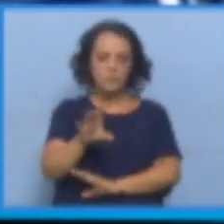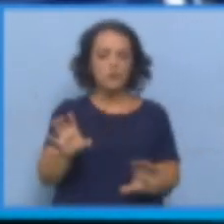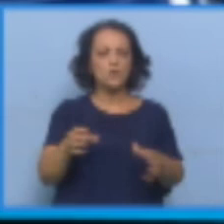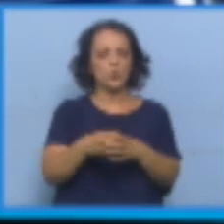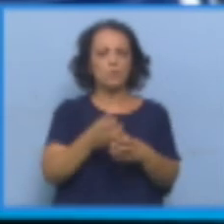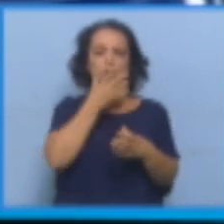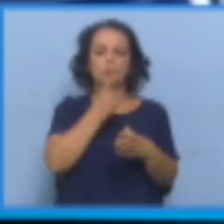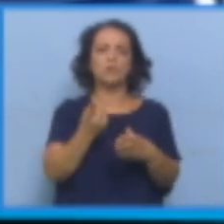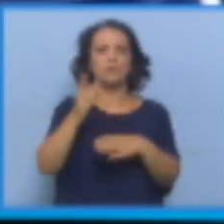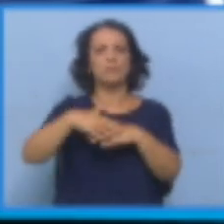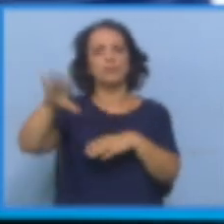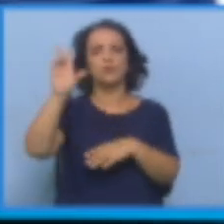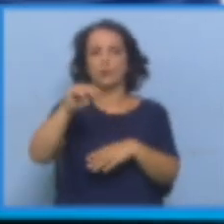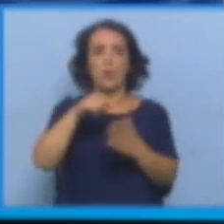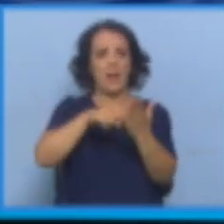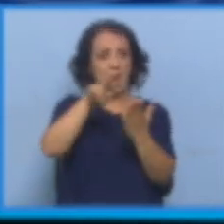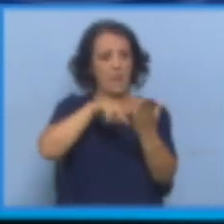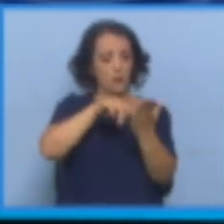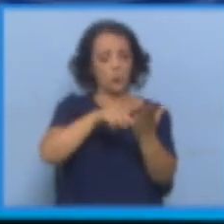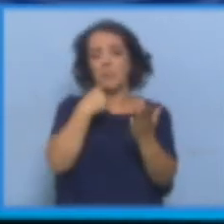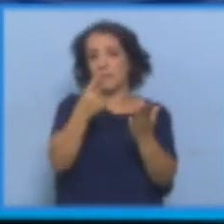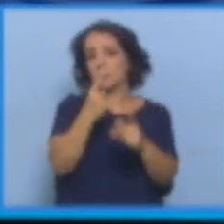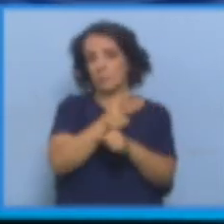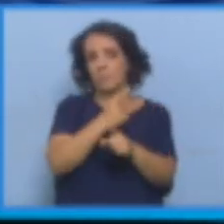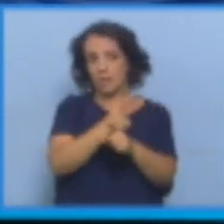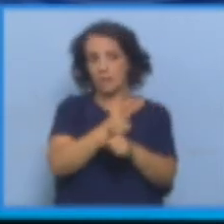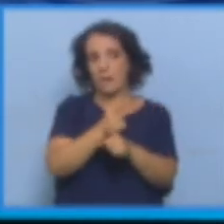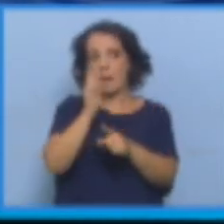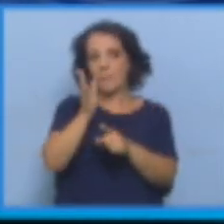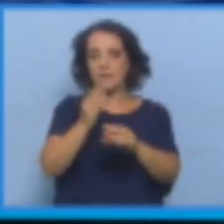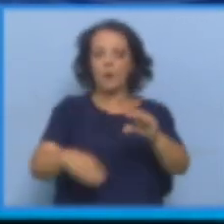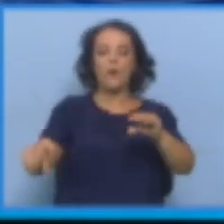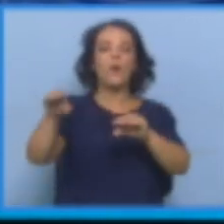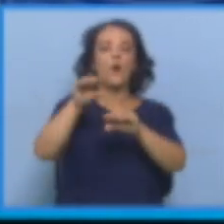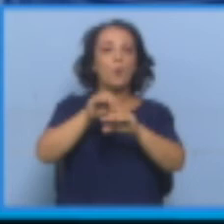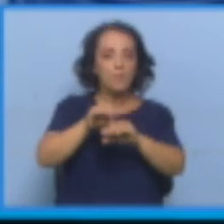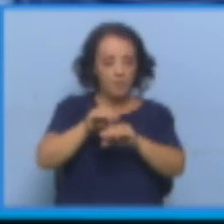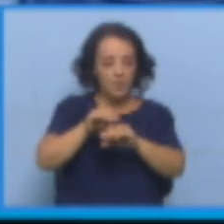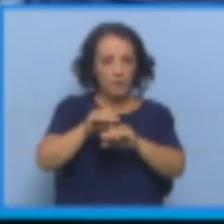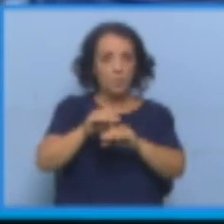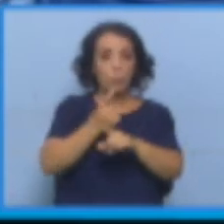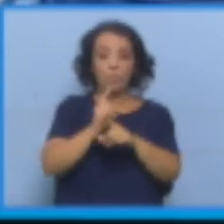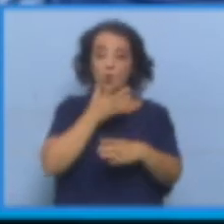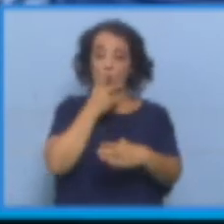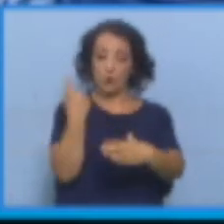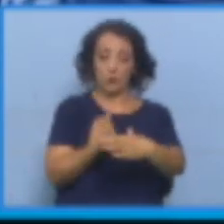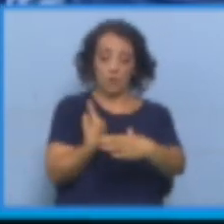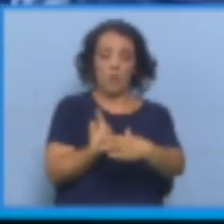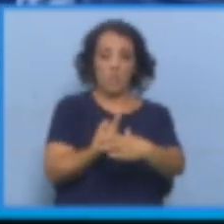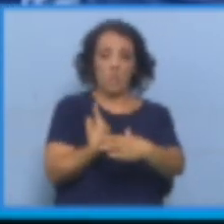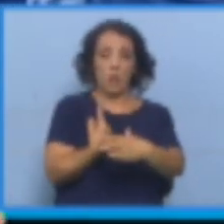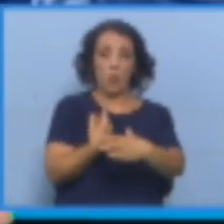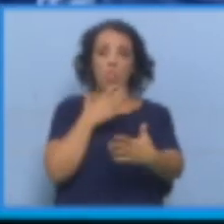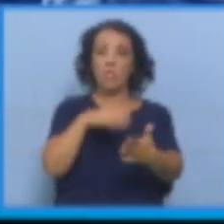parte sozinho. Não é? Mesmo a leitura diz-nos também que é preciso esta complementaridade. E a solidão é o oposto do